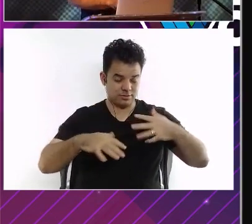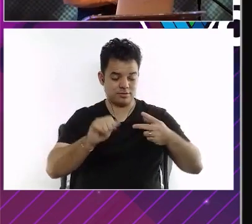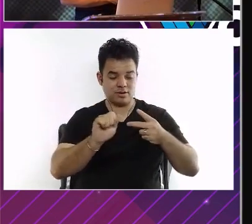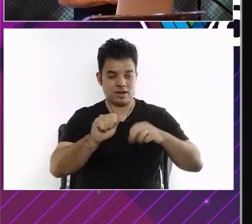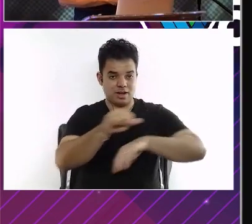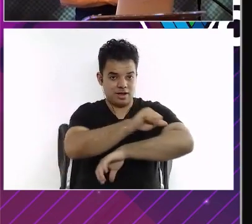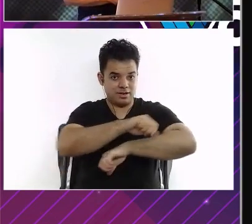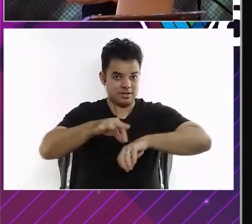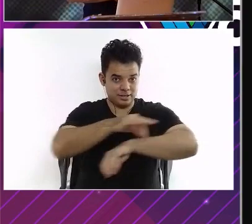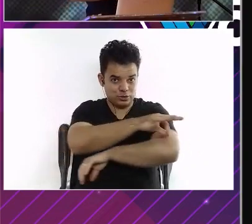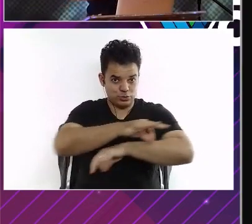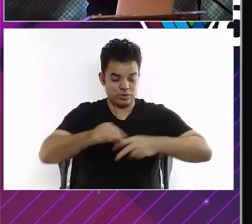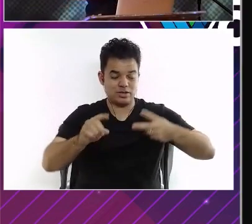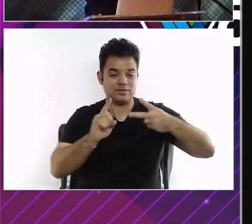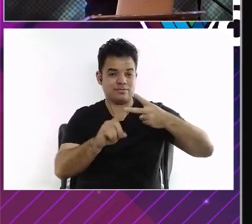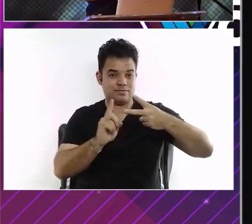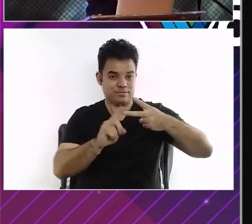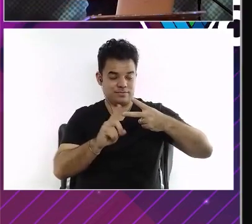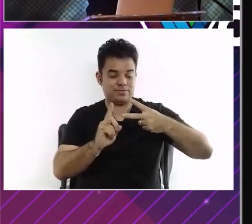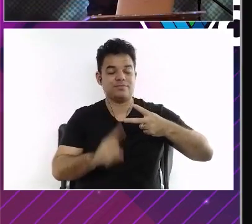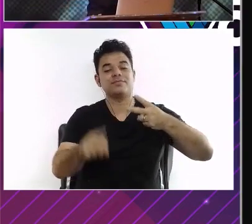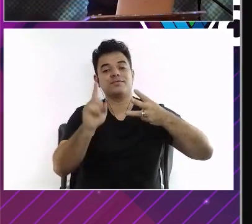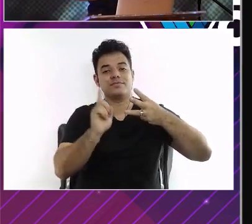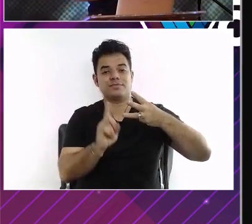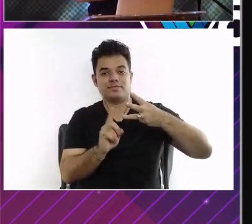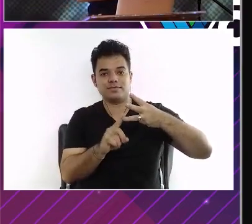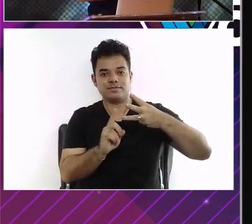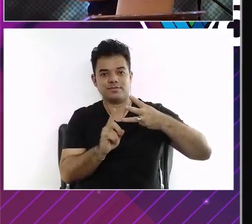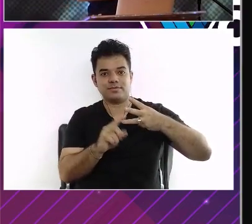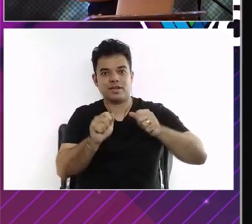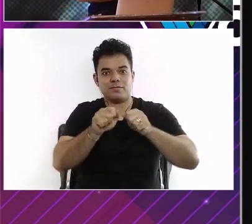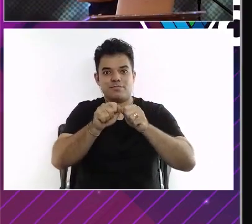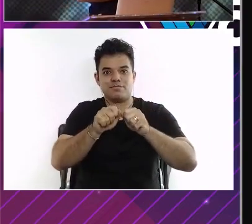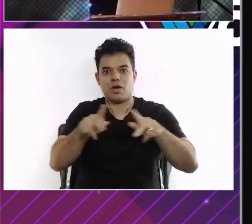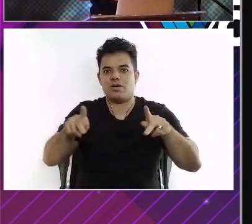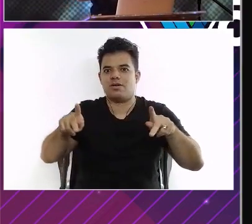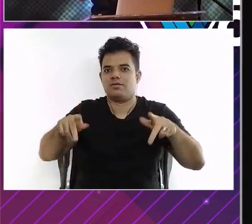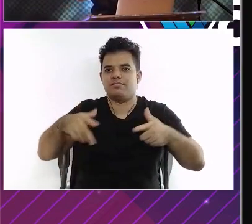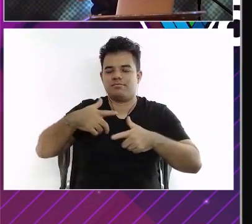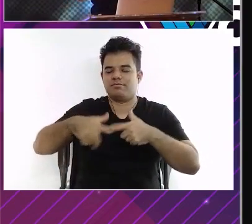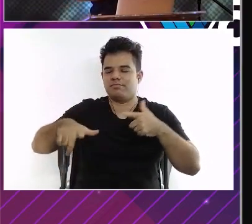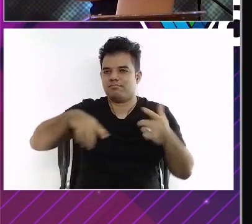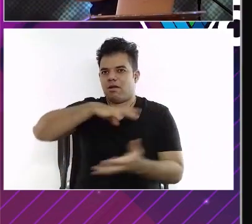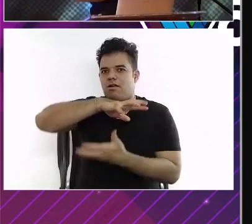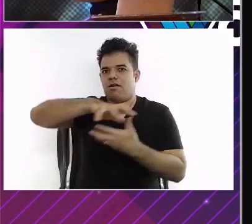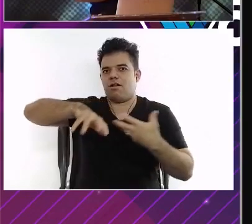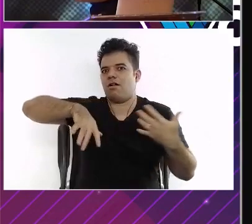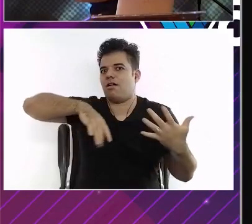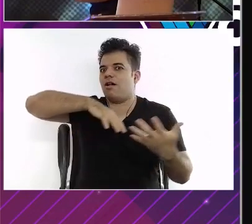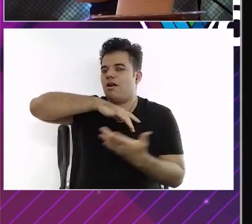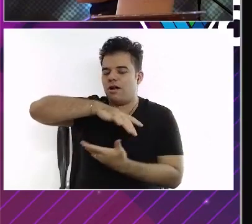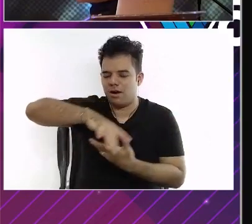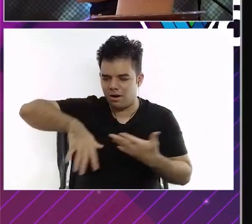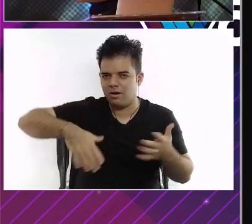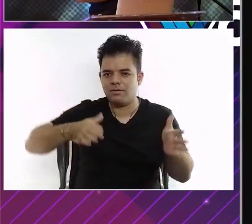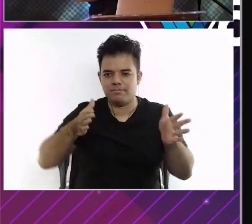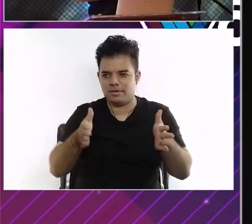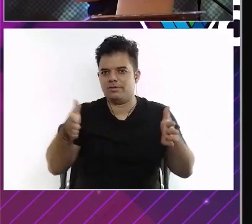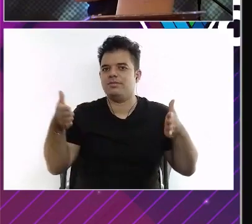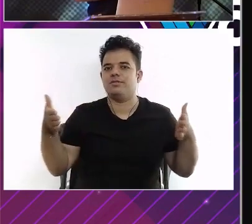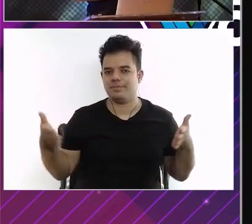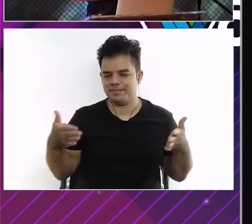aqui, obviamente, arquitetura de software, e um certo apocalipse que a gente vê no médio e longo prazo dos